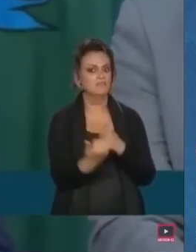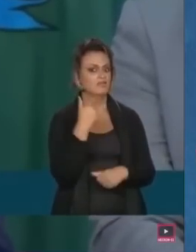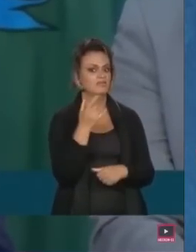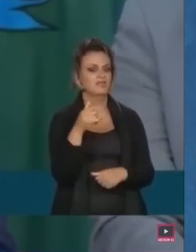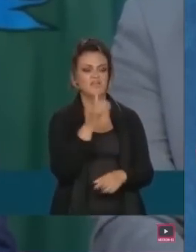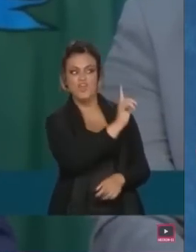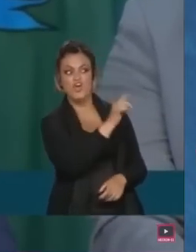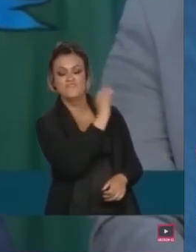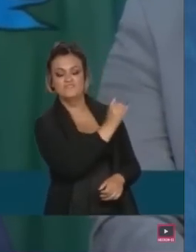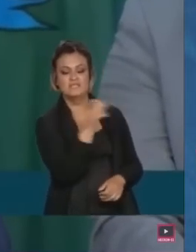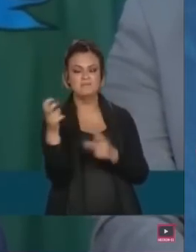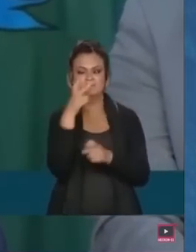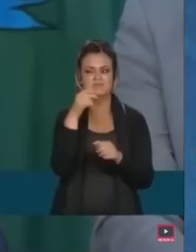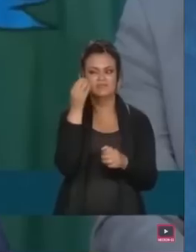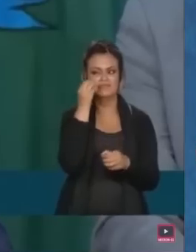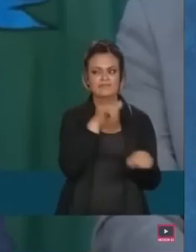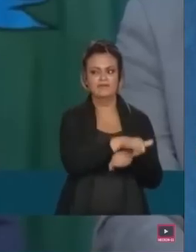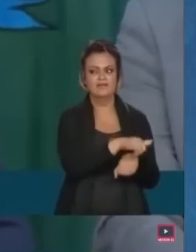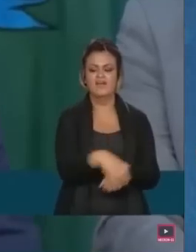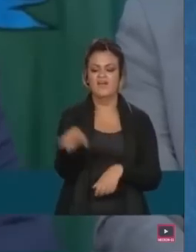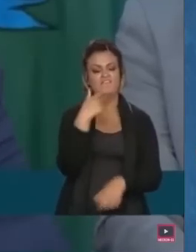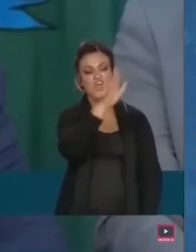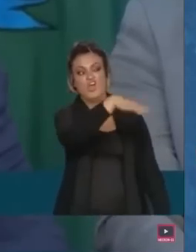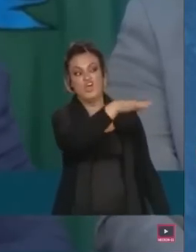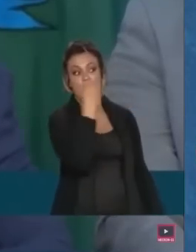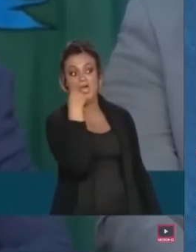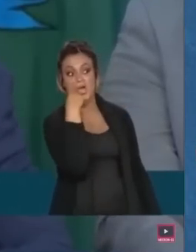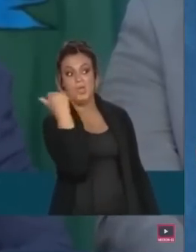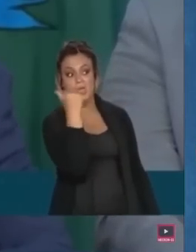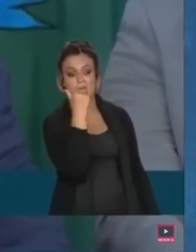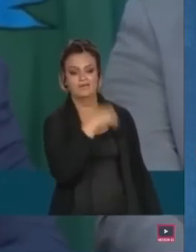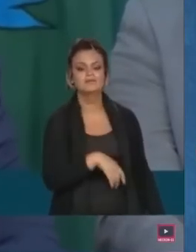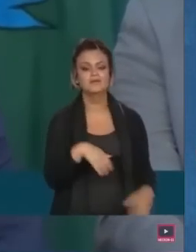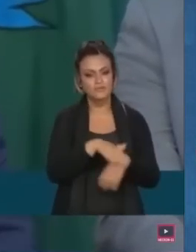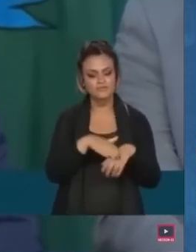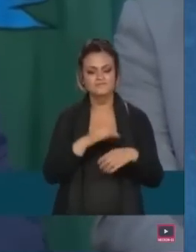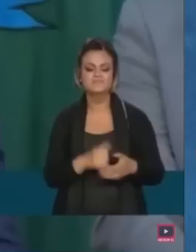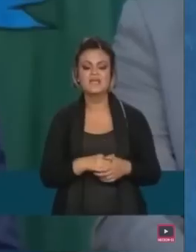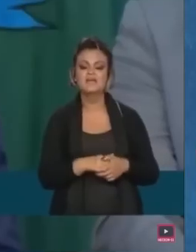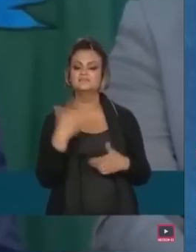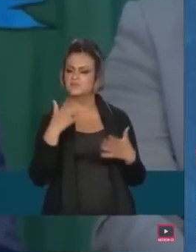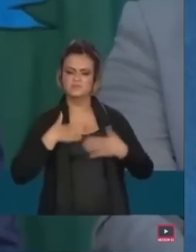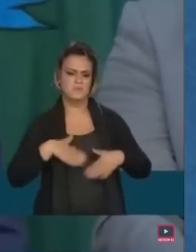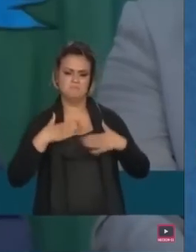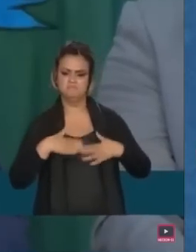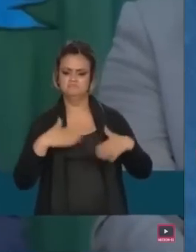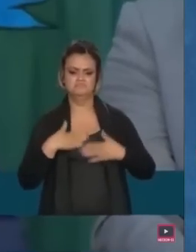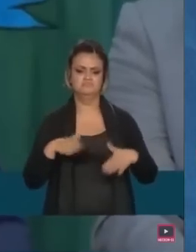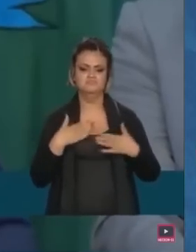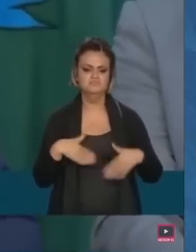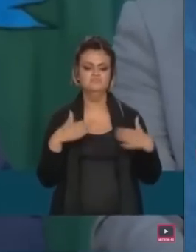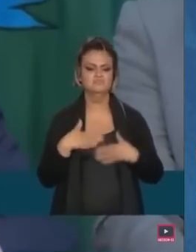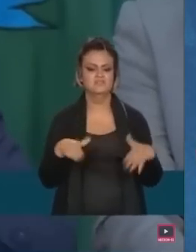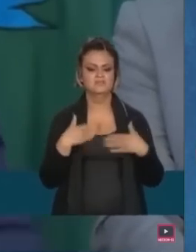enganar. Ou seja, se ele perceber que alguém está dizendo o que não deve dizer, ele fala: peraí, vamos voltar a conversar. Então eu estou com muita tranquilidade. Eu